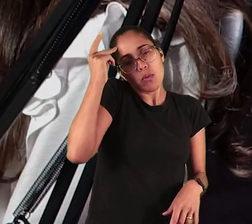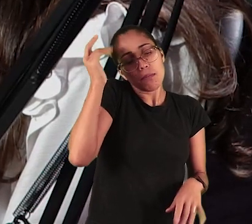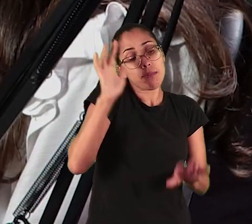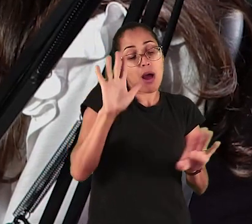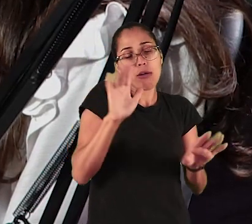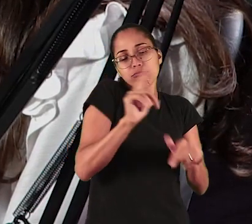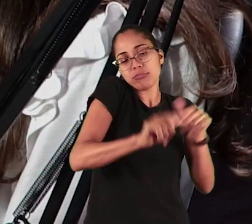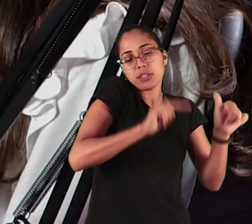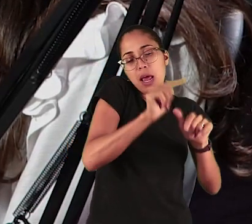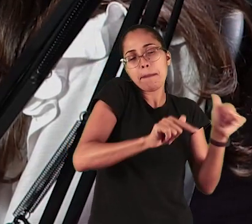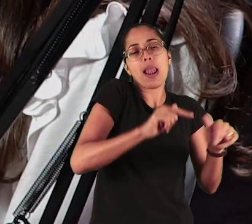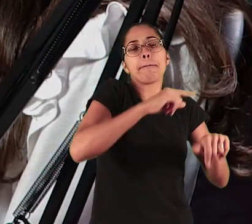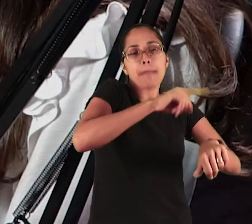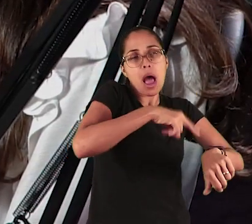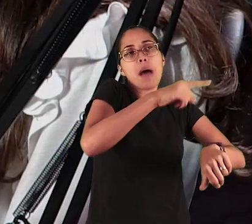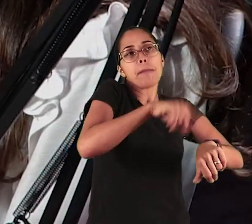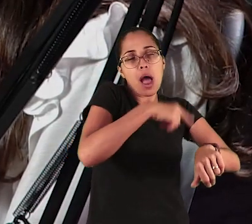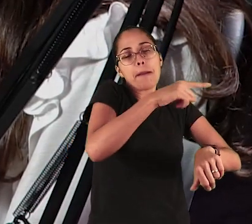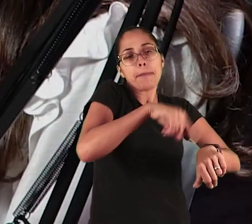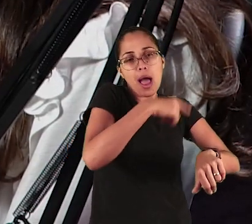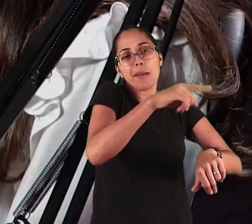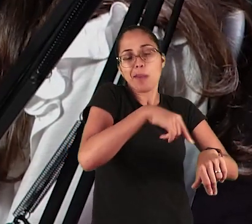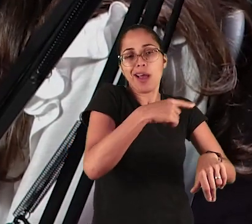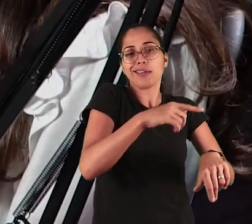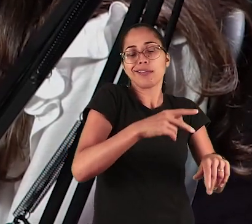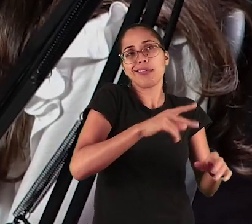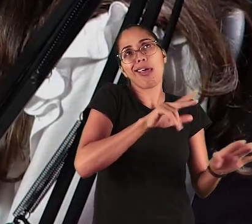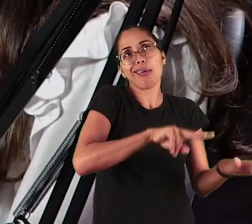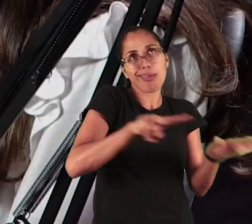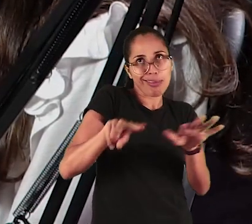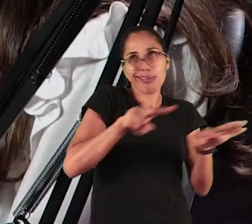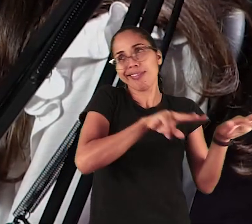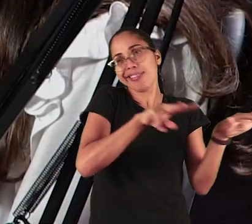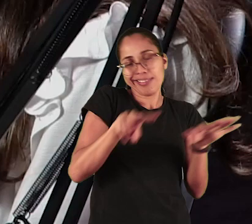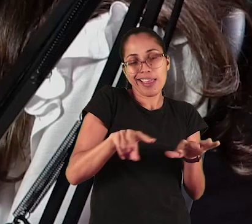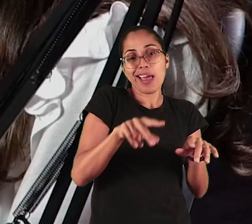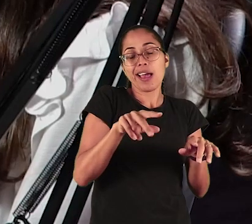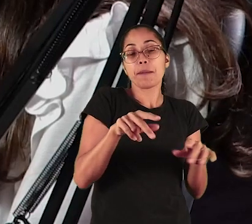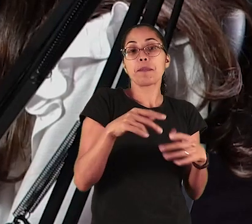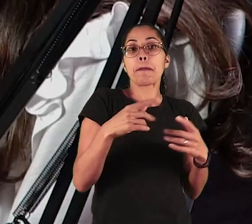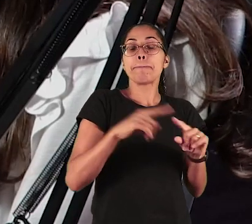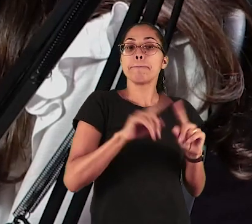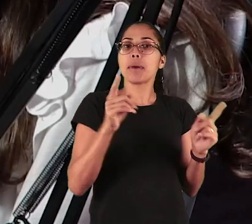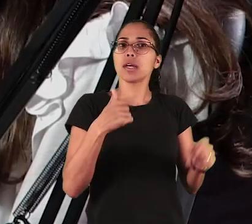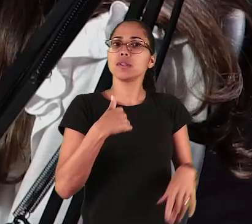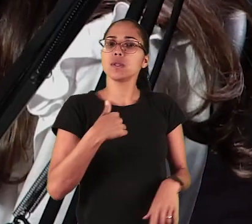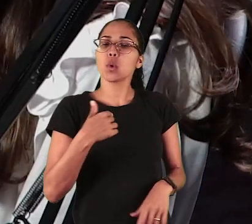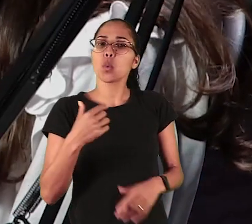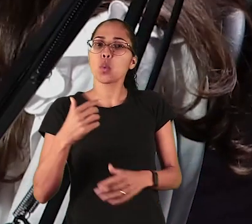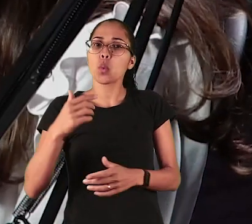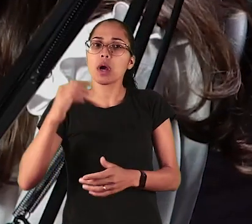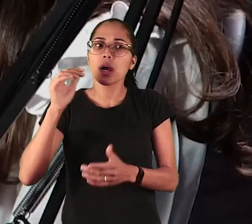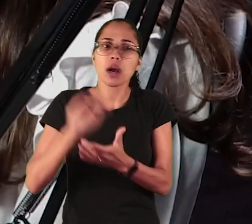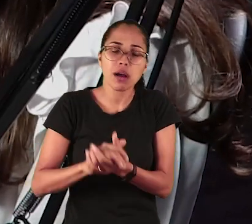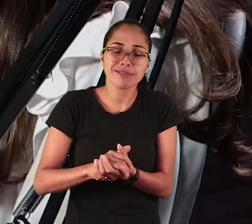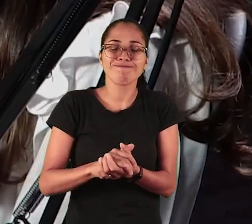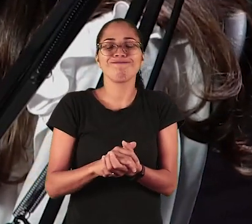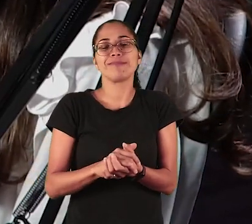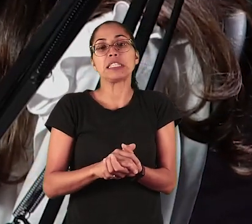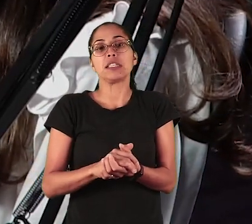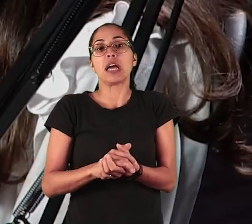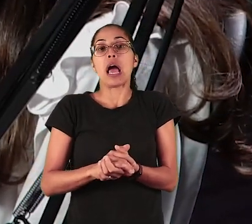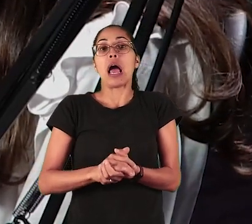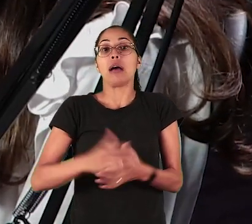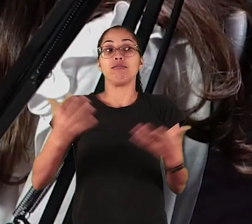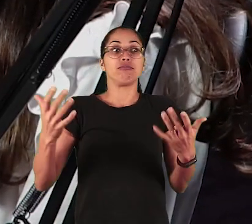né E quando eu casei eu senti uma dificuldade maior de conseguir conciliar porque eu precisava voltar para casa pelo menos alguns dias na semana né